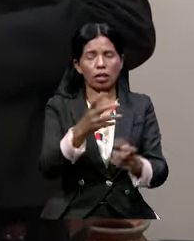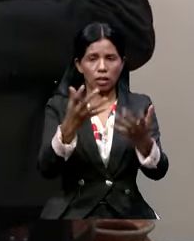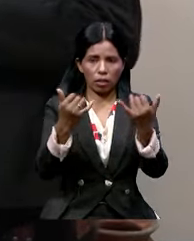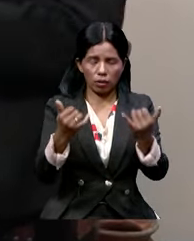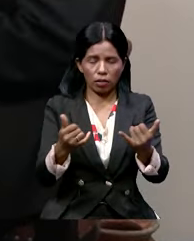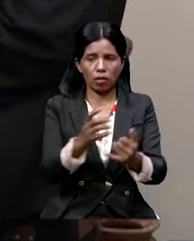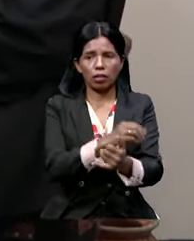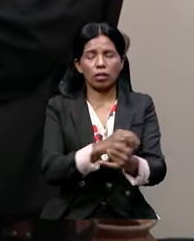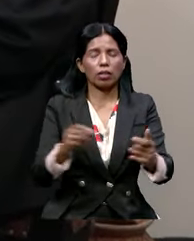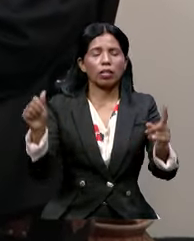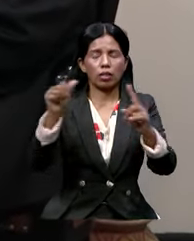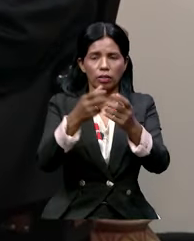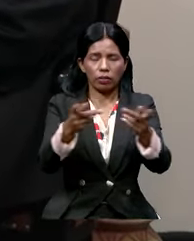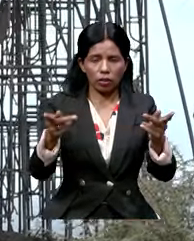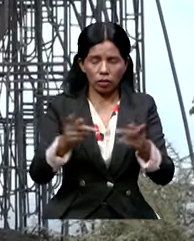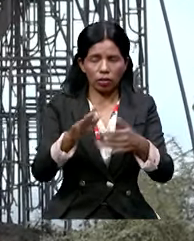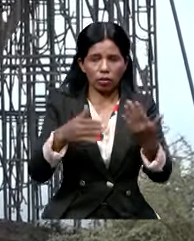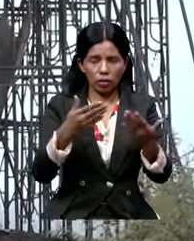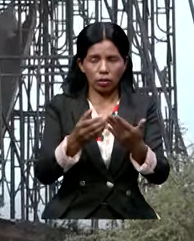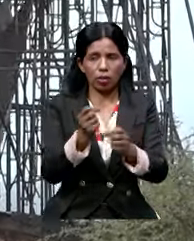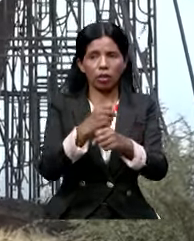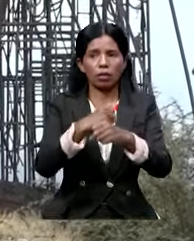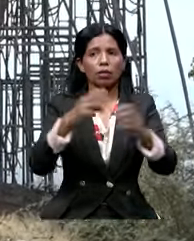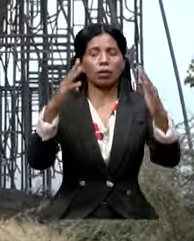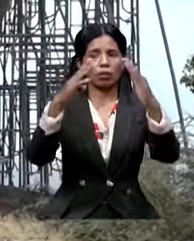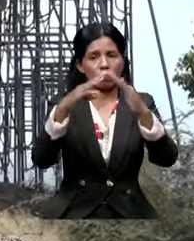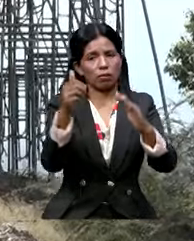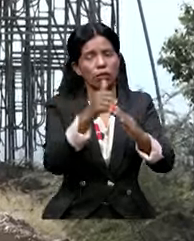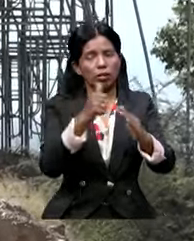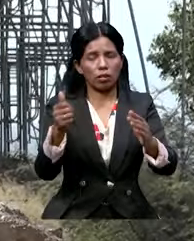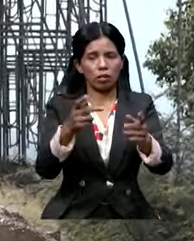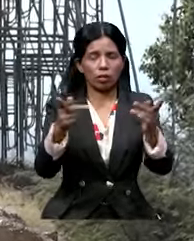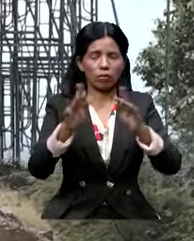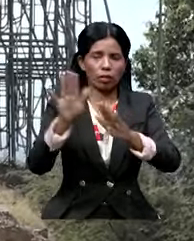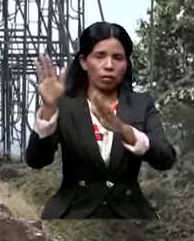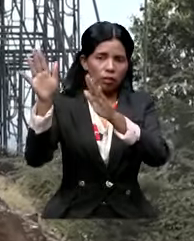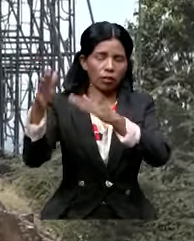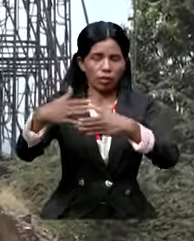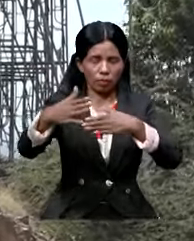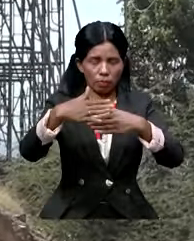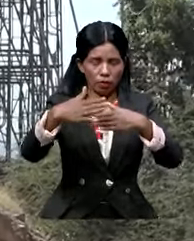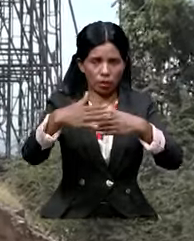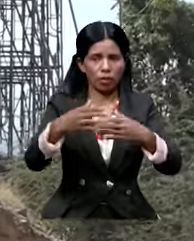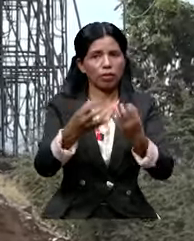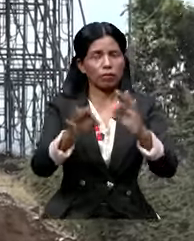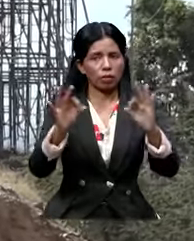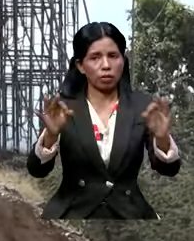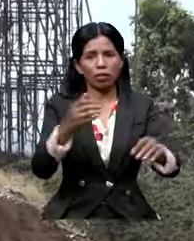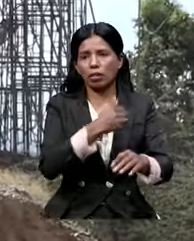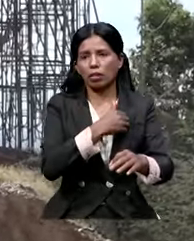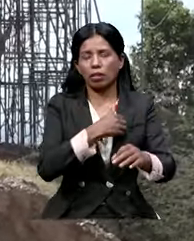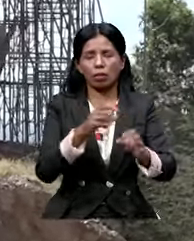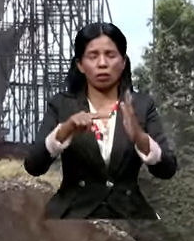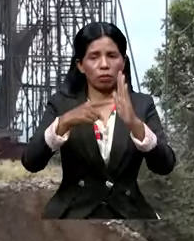nia parte ateru hotona rai no halau na construção balun e a parte foholeten ne bebesi cremata ona, mai besi dau